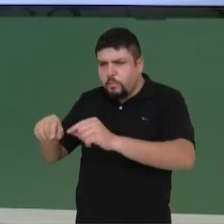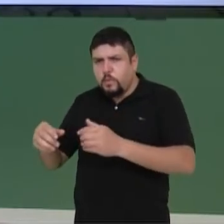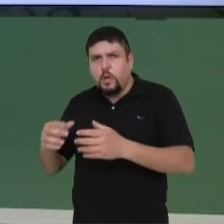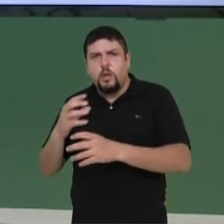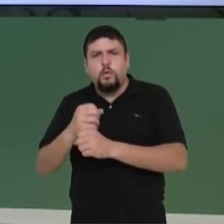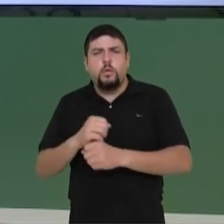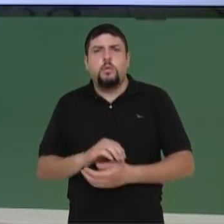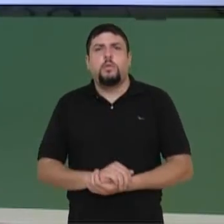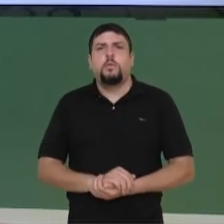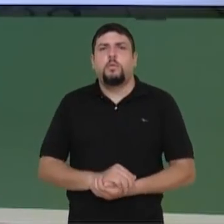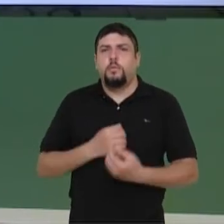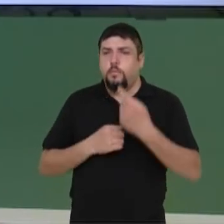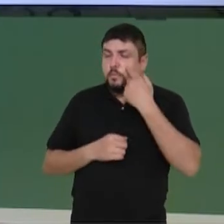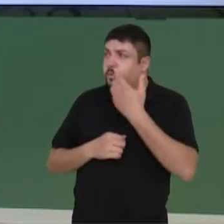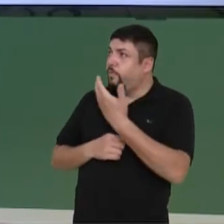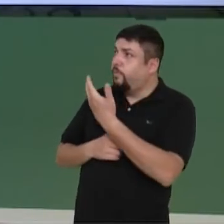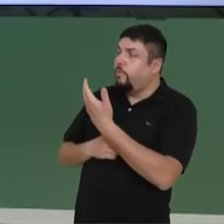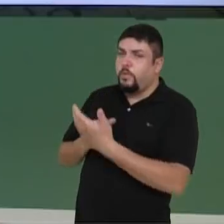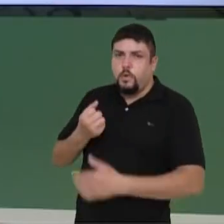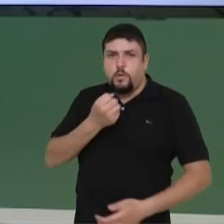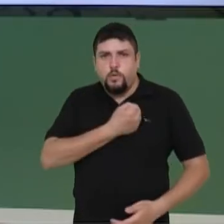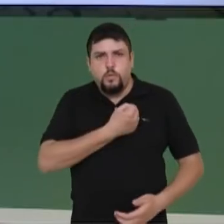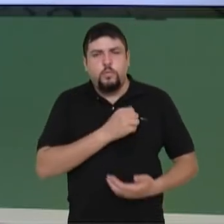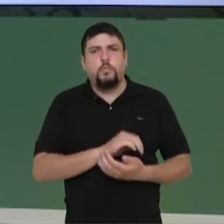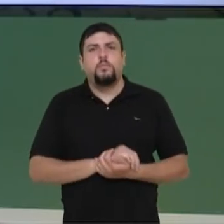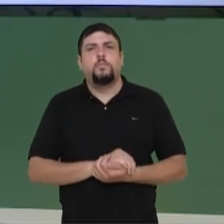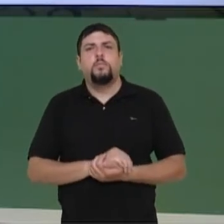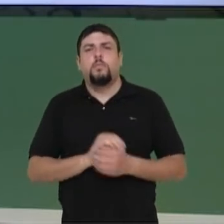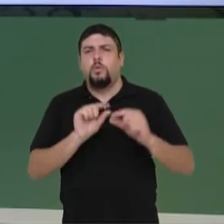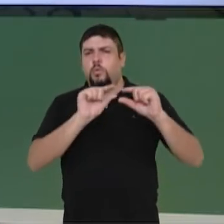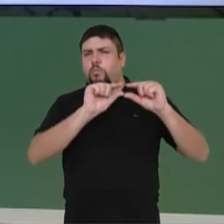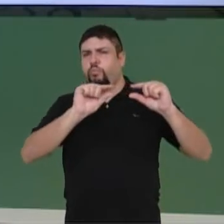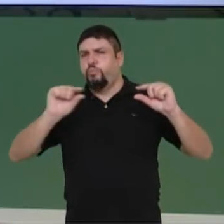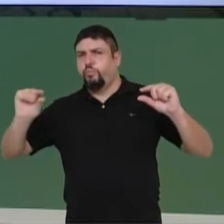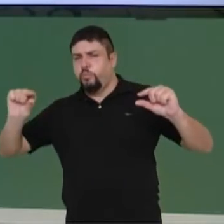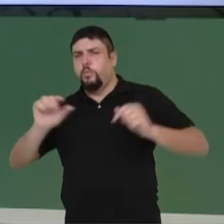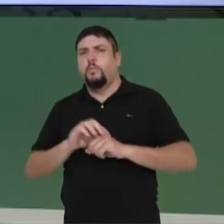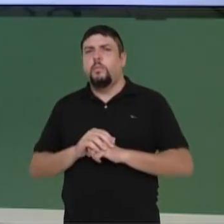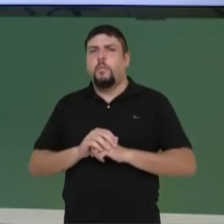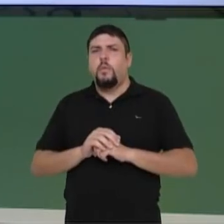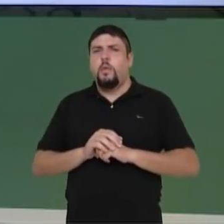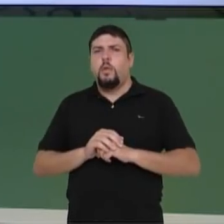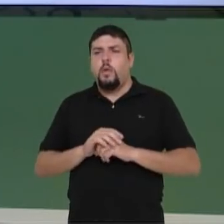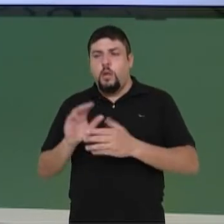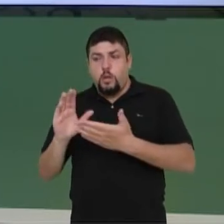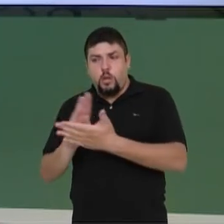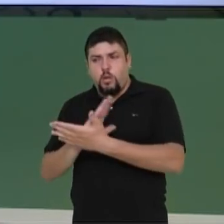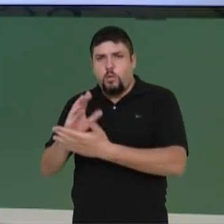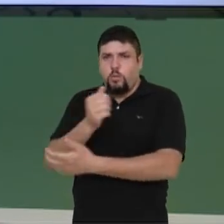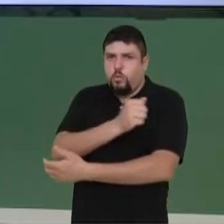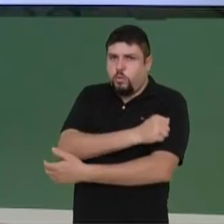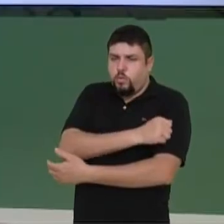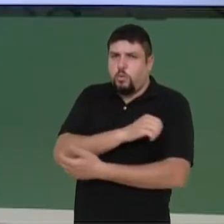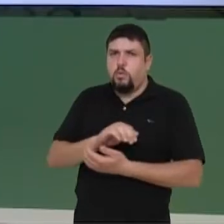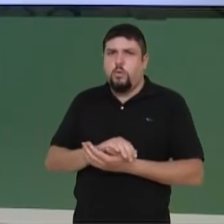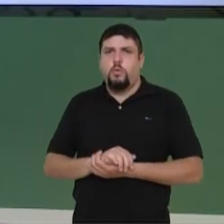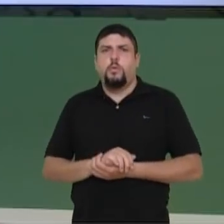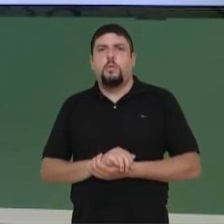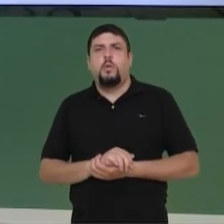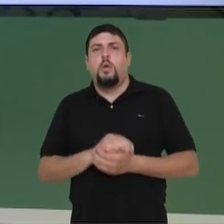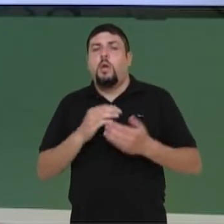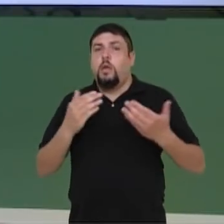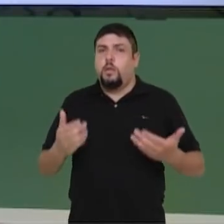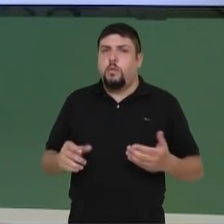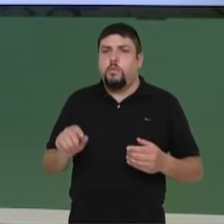3, 5, 2, 2, 1, 3, 4, 5 e 6. Essas foram as notas de alguns alunos da turma, certo? Então tem uma